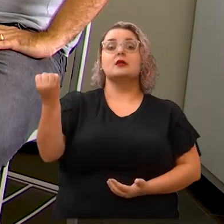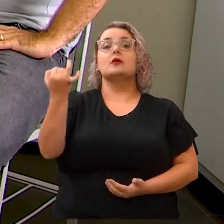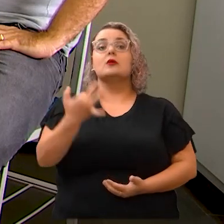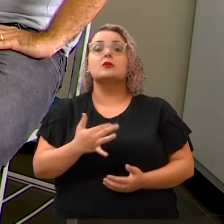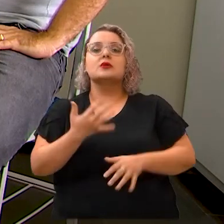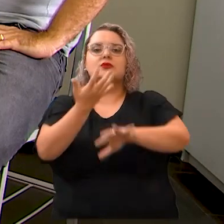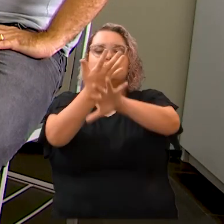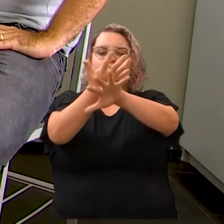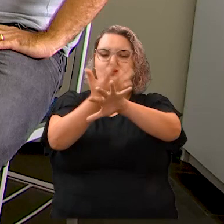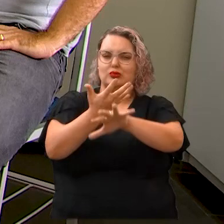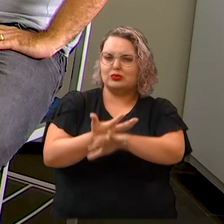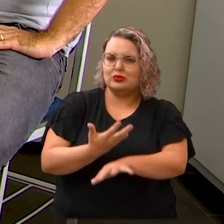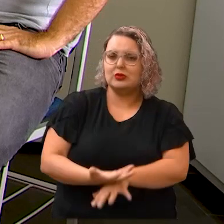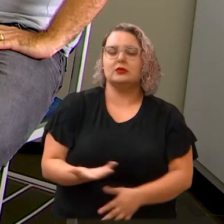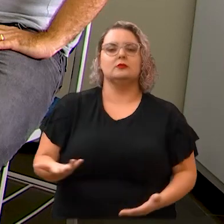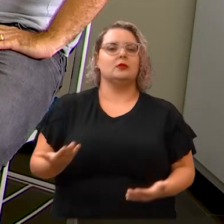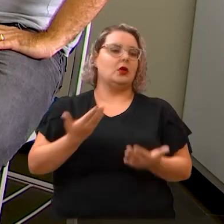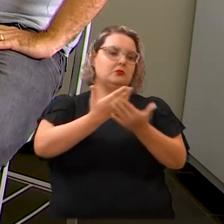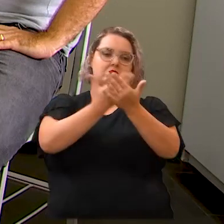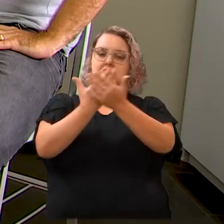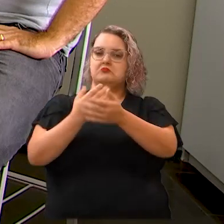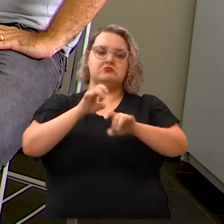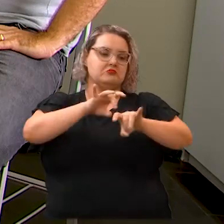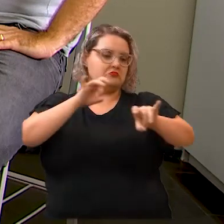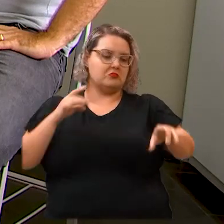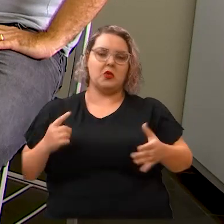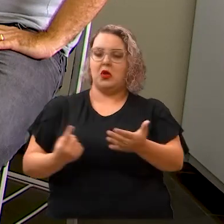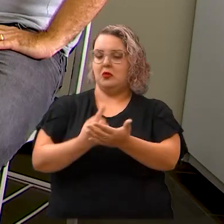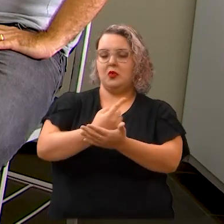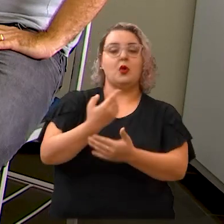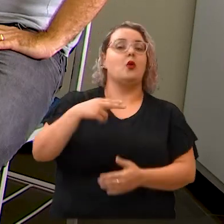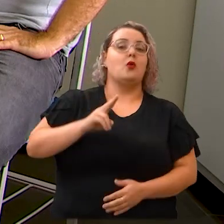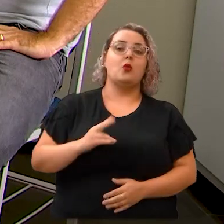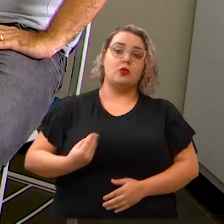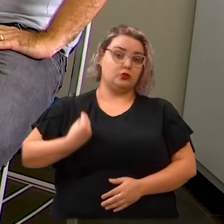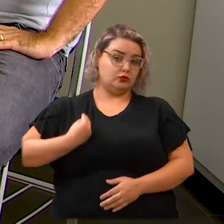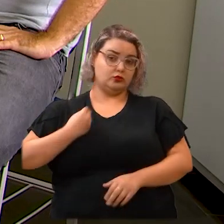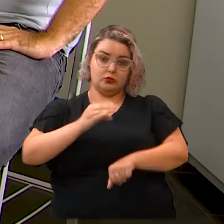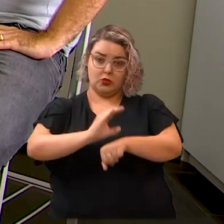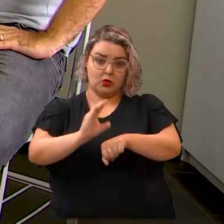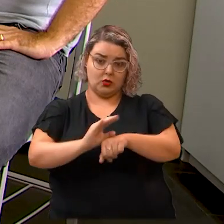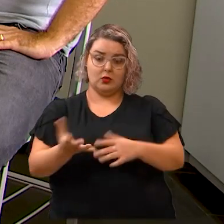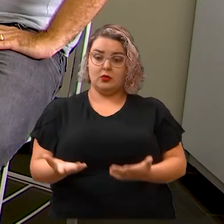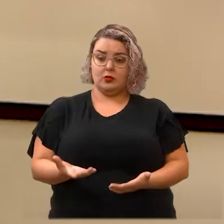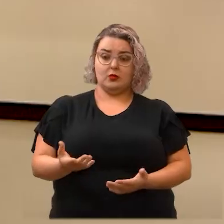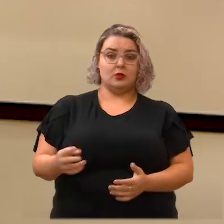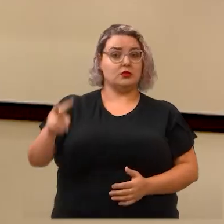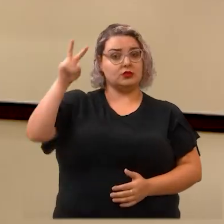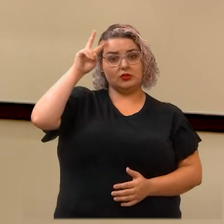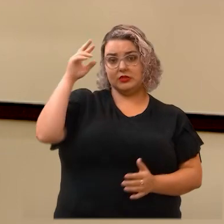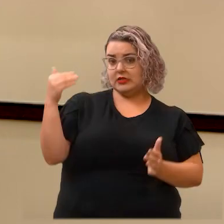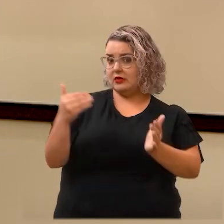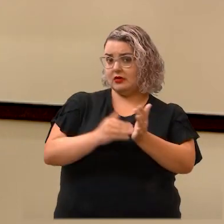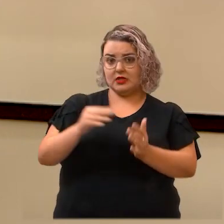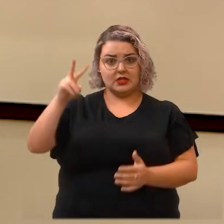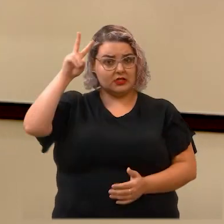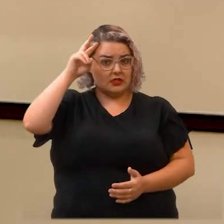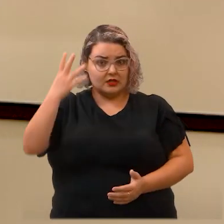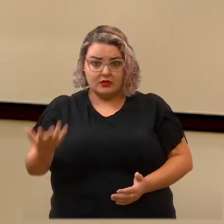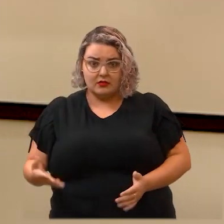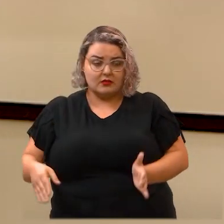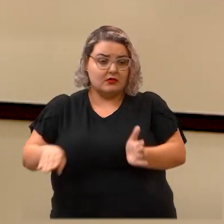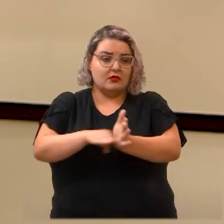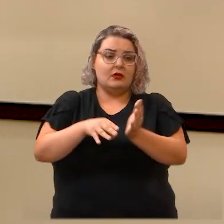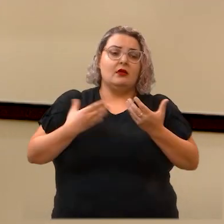aí tem uma quantidade de matérias que seja estudando online por apostila ou numa escola presencial você vai ter aula de segunda a segunda